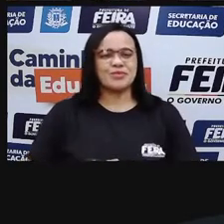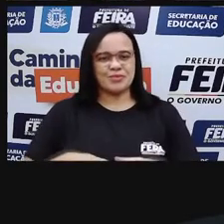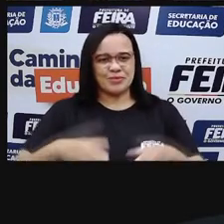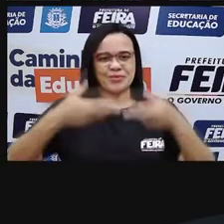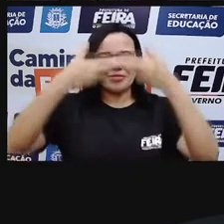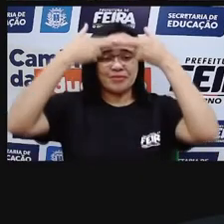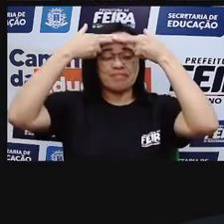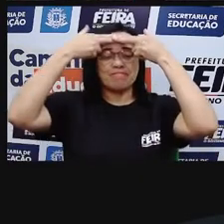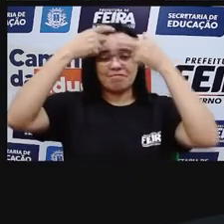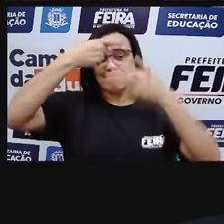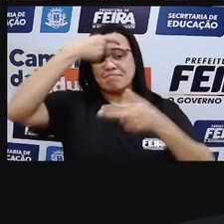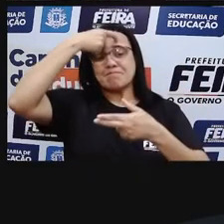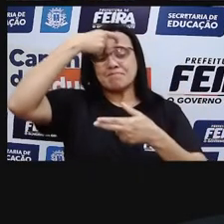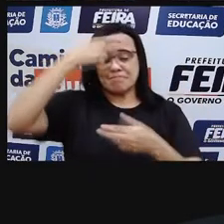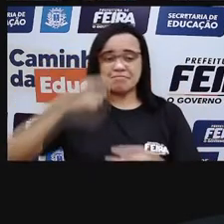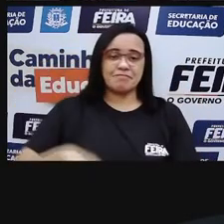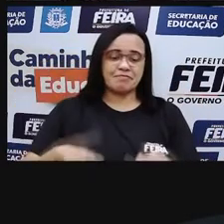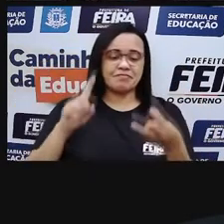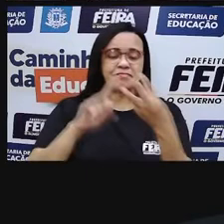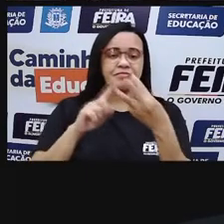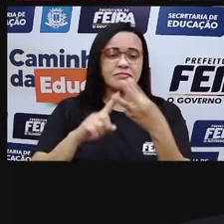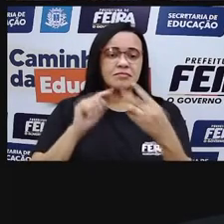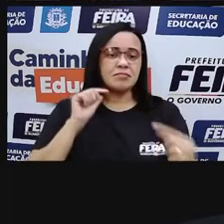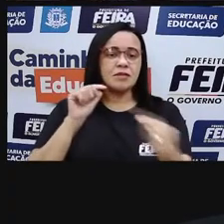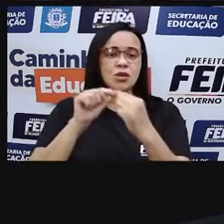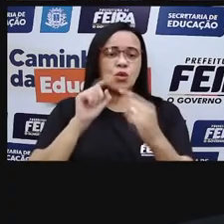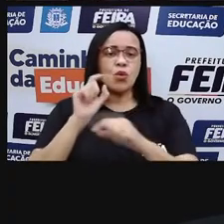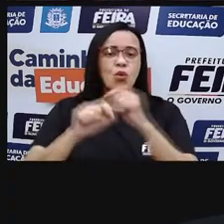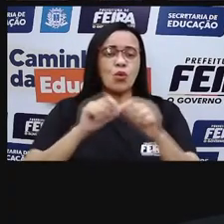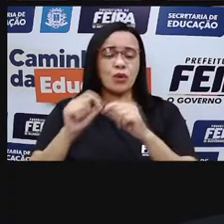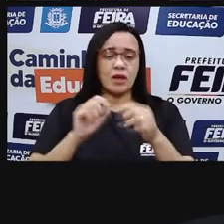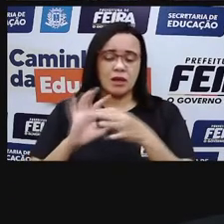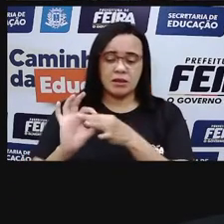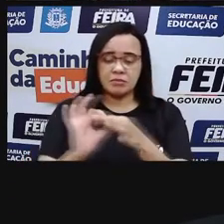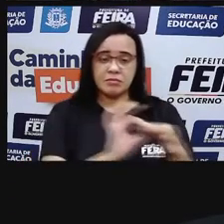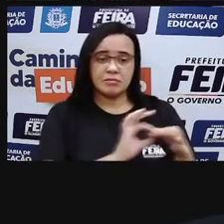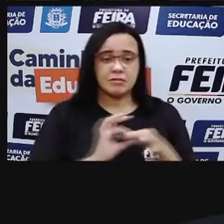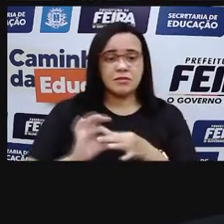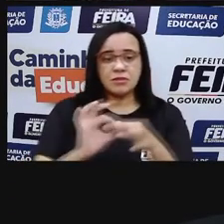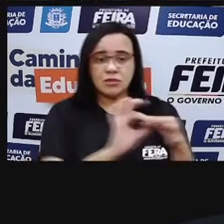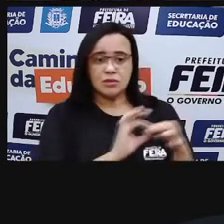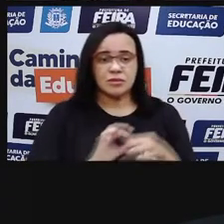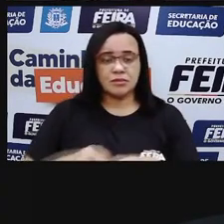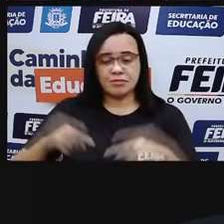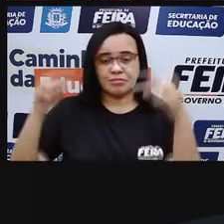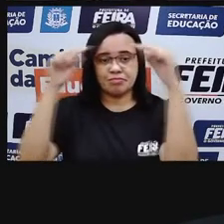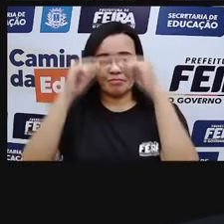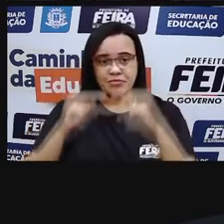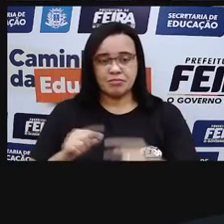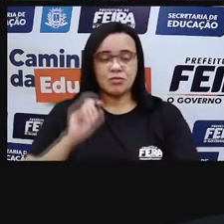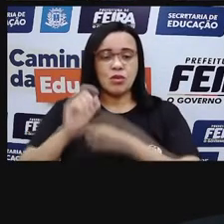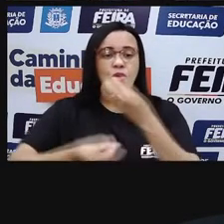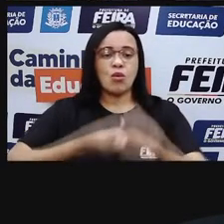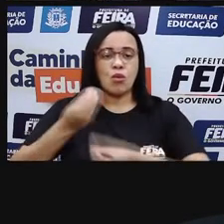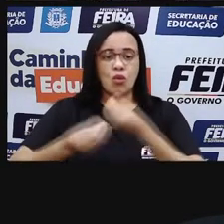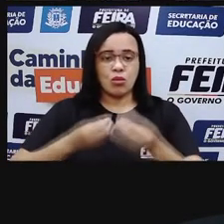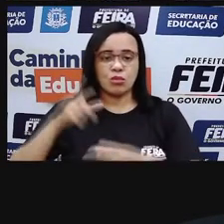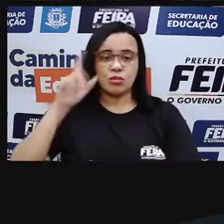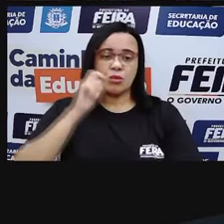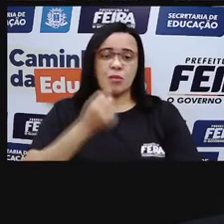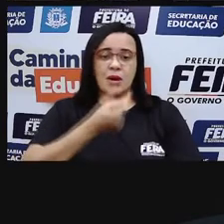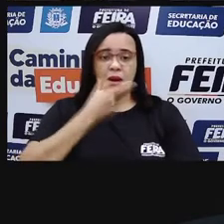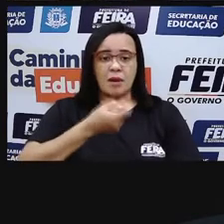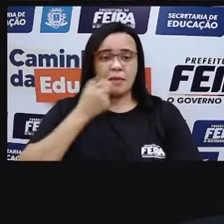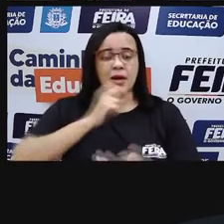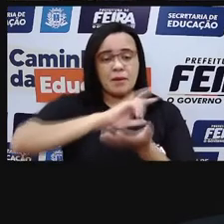mente. Terceiro objetivo, associar a produção de medicamentos e outros materiais sintéticos ao